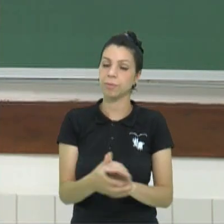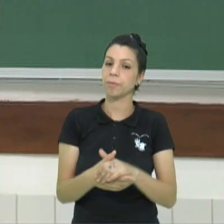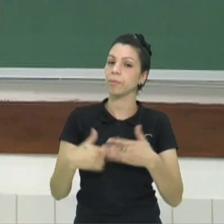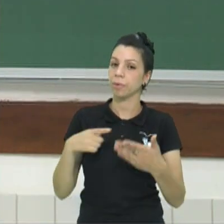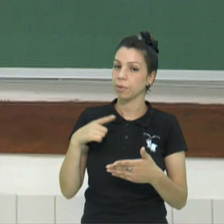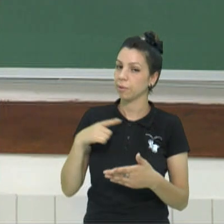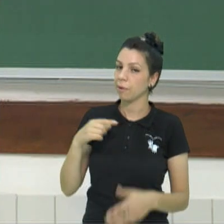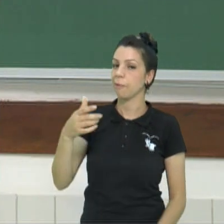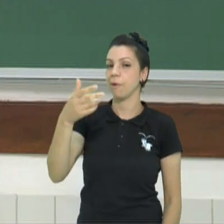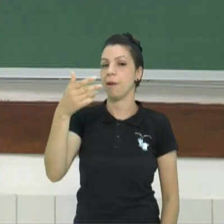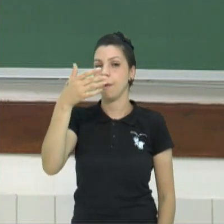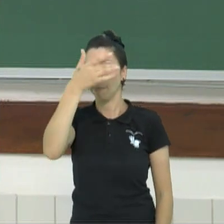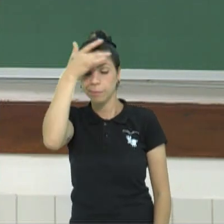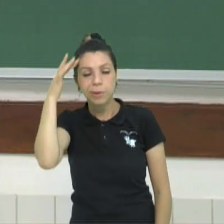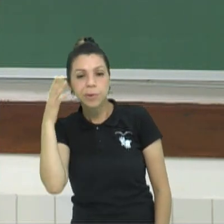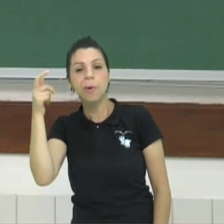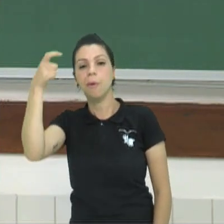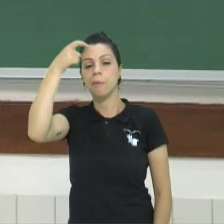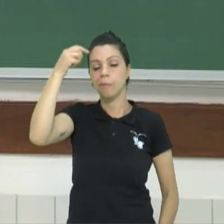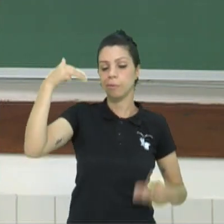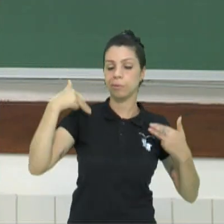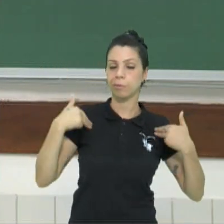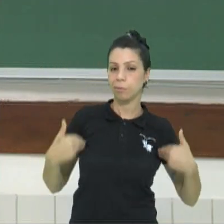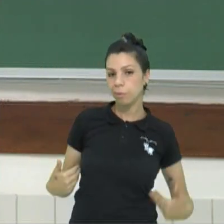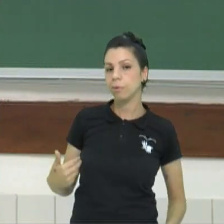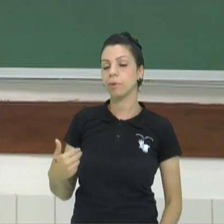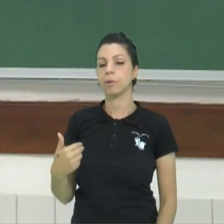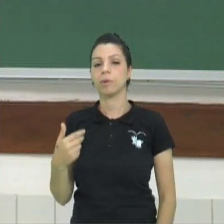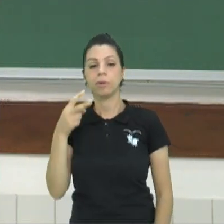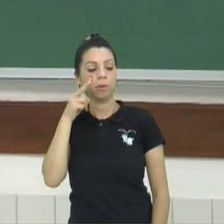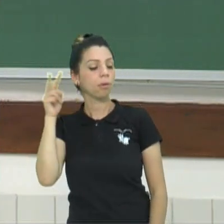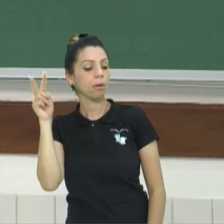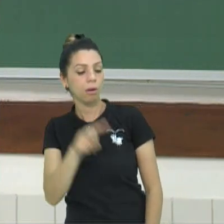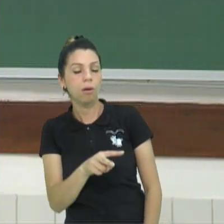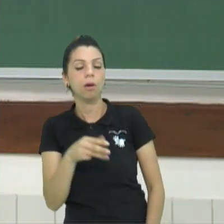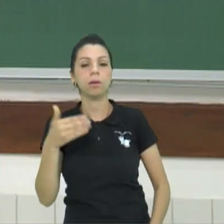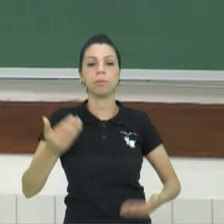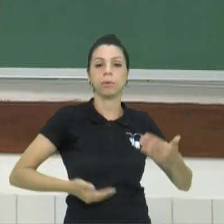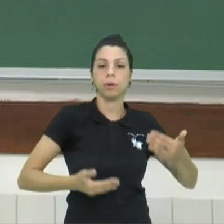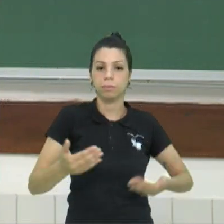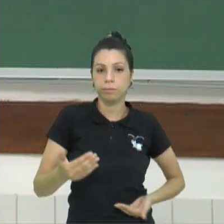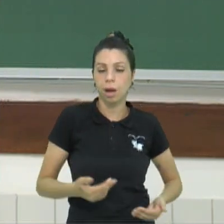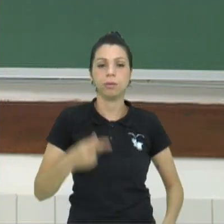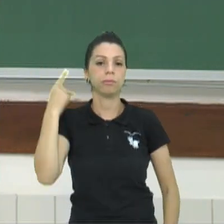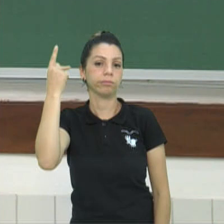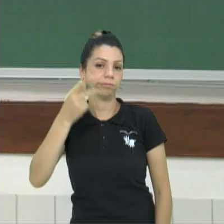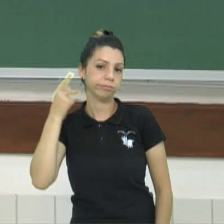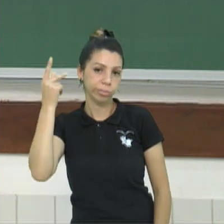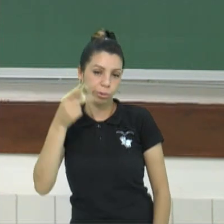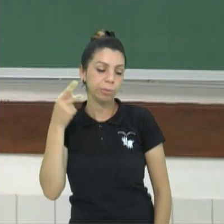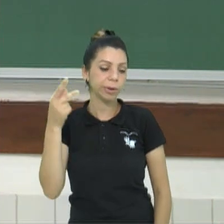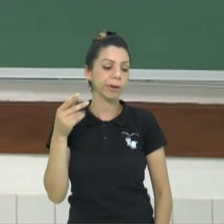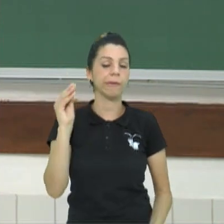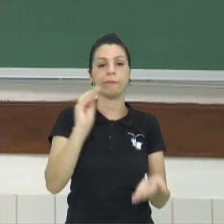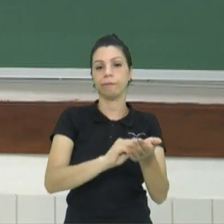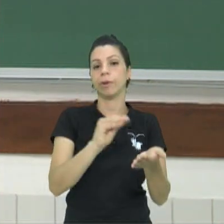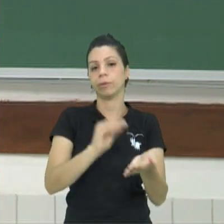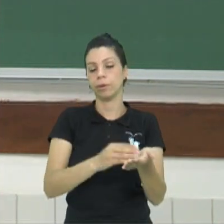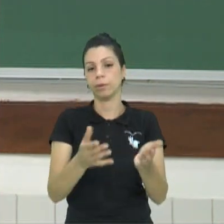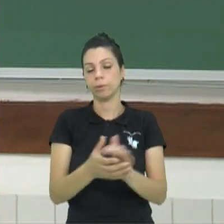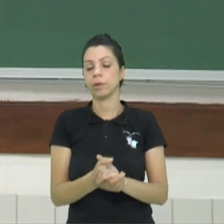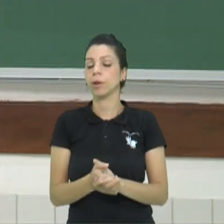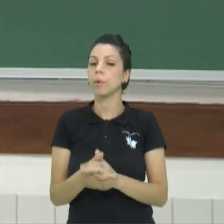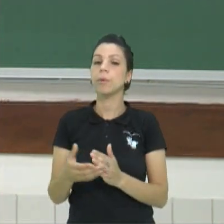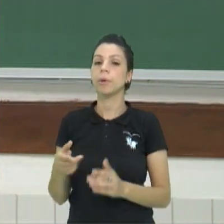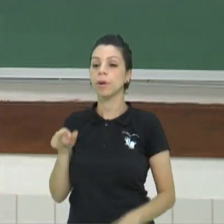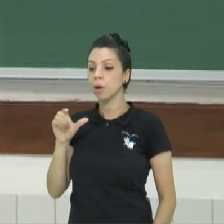administrador moderno, que olha para a eficiência do serviço. Então, essa imagem o Collor passou a divulgar na eleição